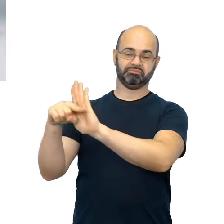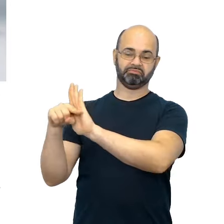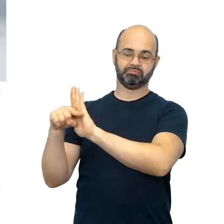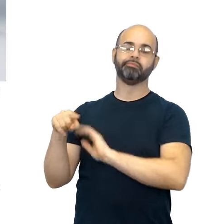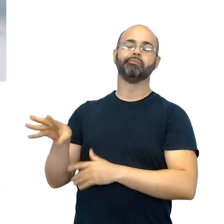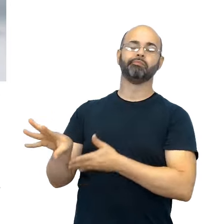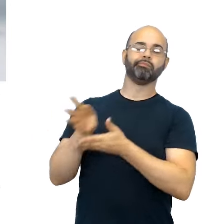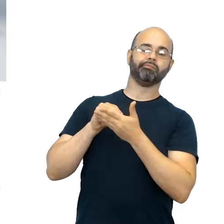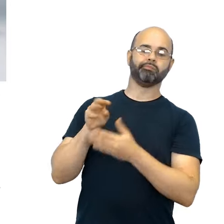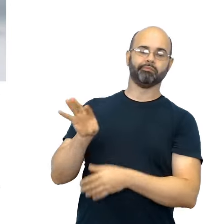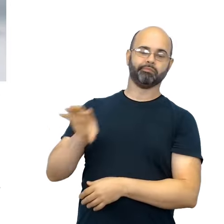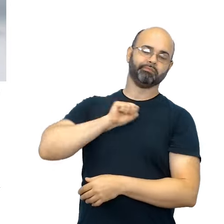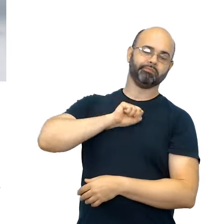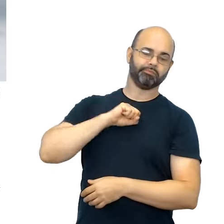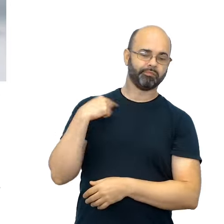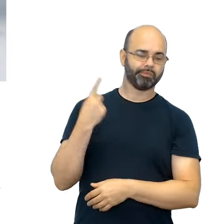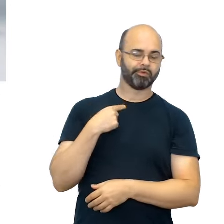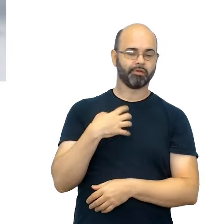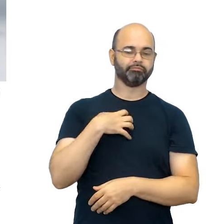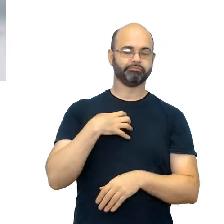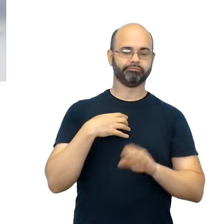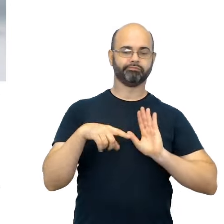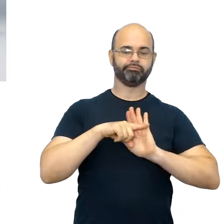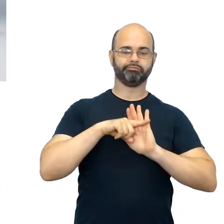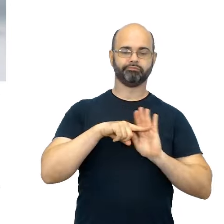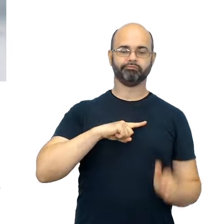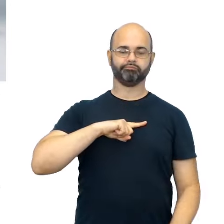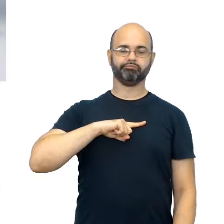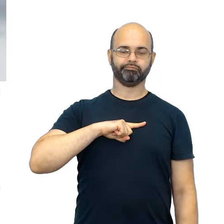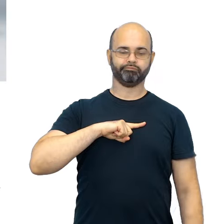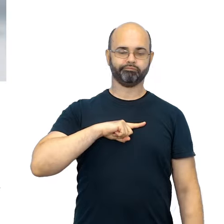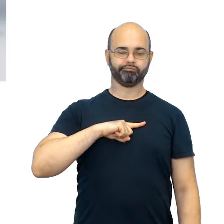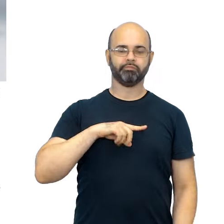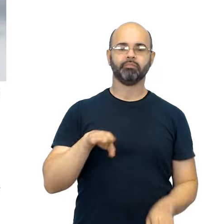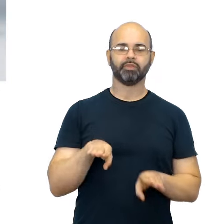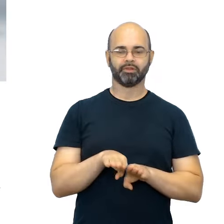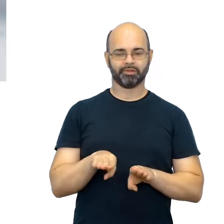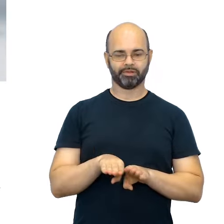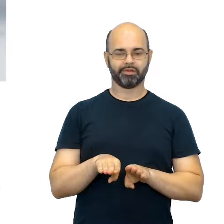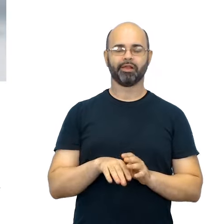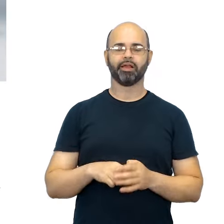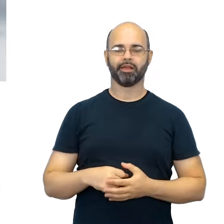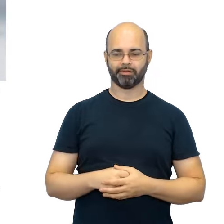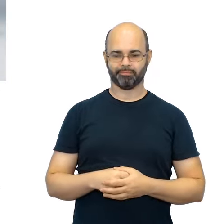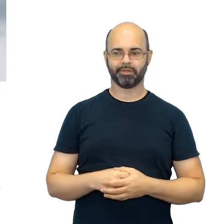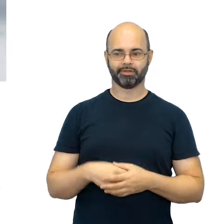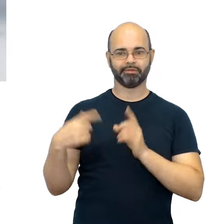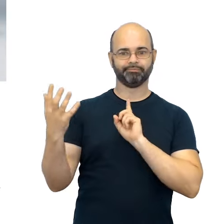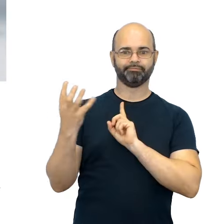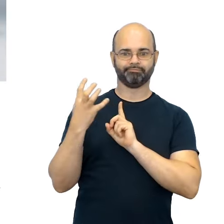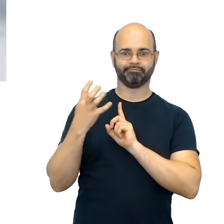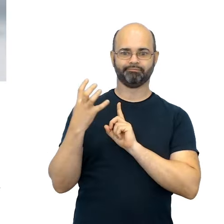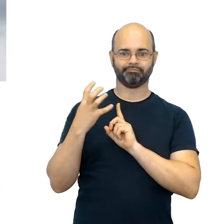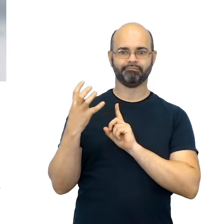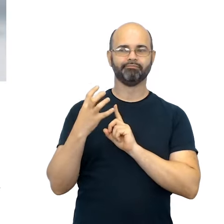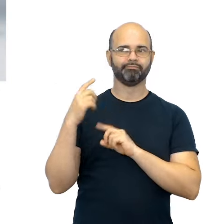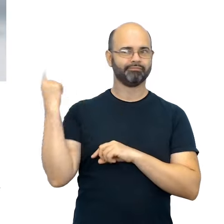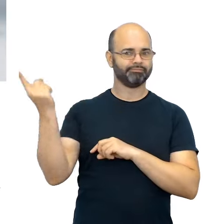nos abala e muitas vezes nos interfere no dia a dia, né? Faz uma interferência aí no dia a dia.